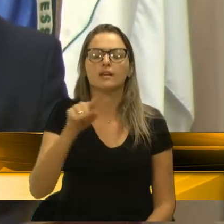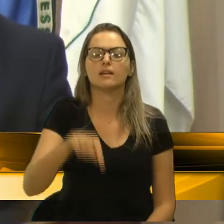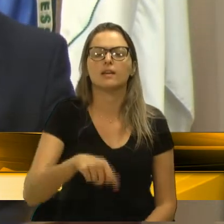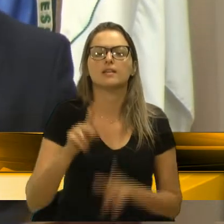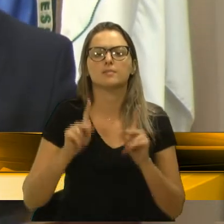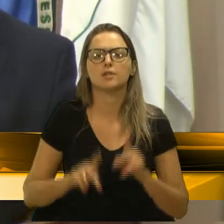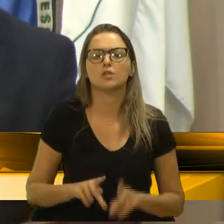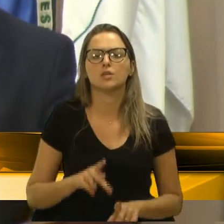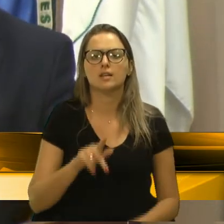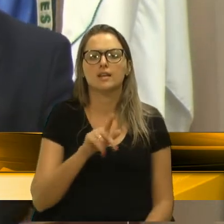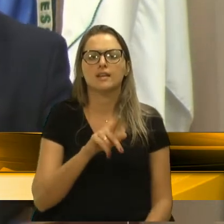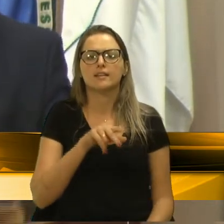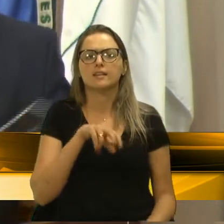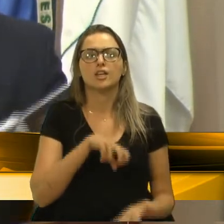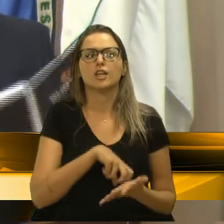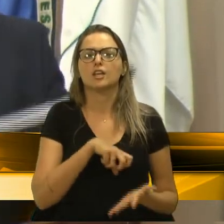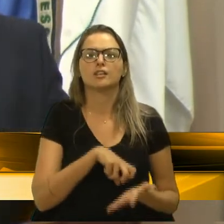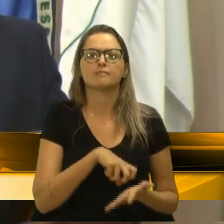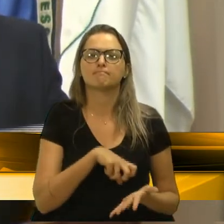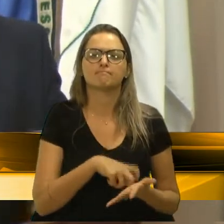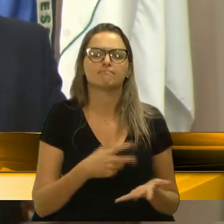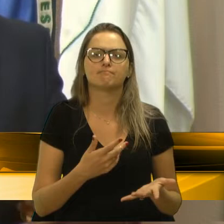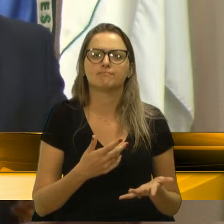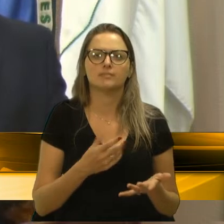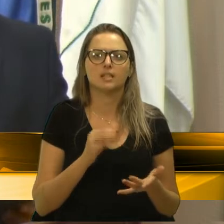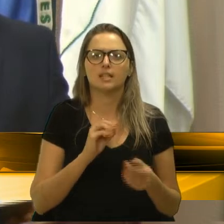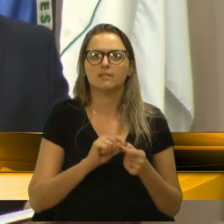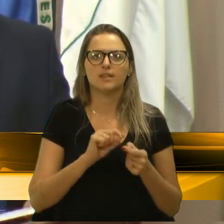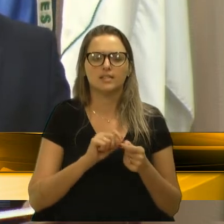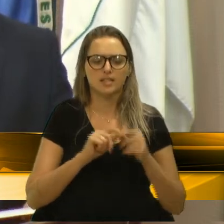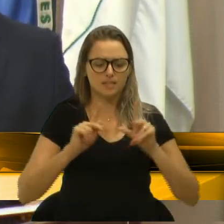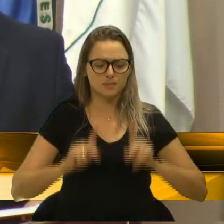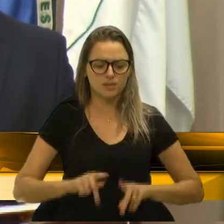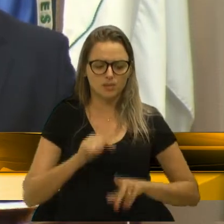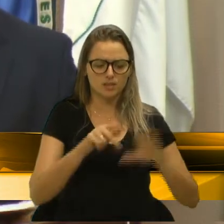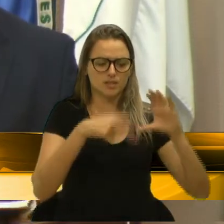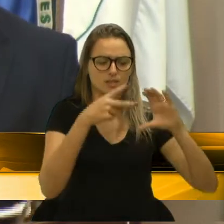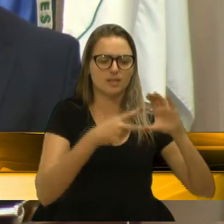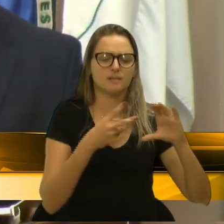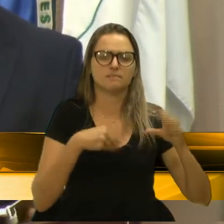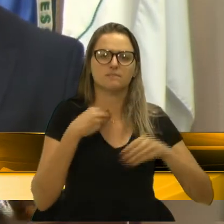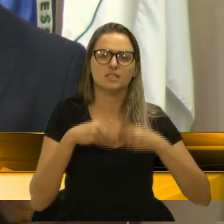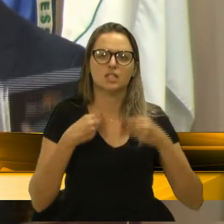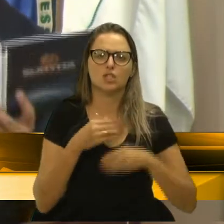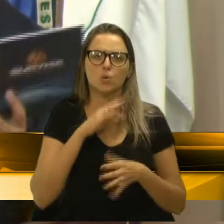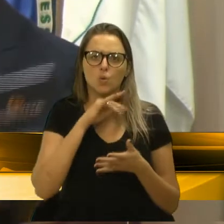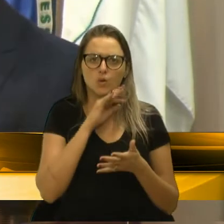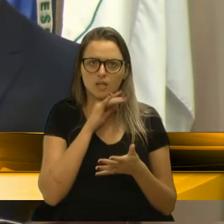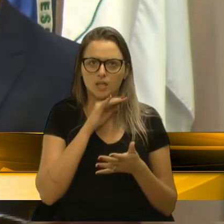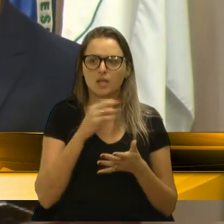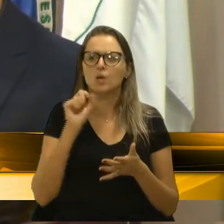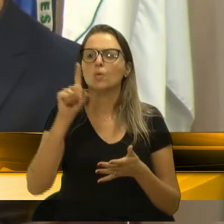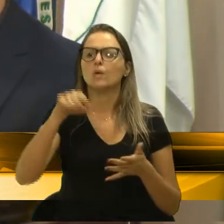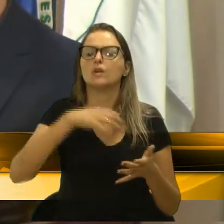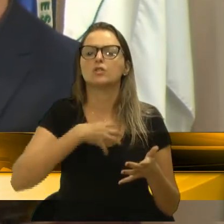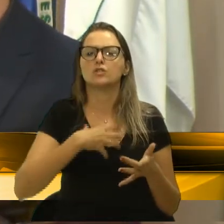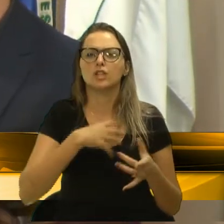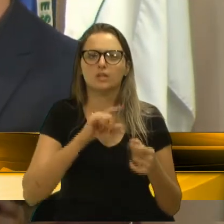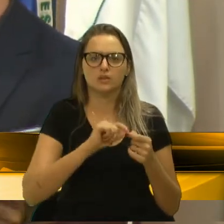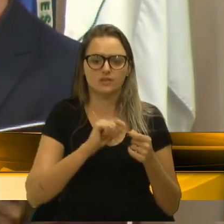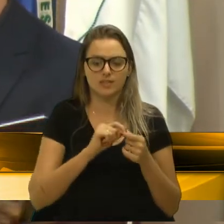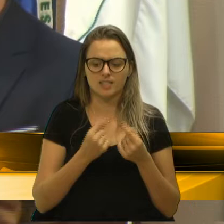humilhavam a Câmara de Vereadores e de que forma elas operavam, de que forma elas agiam, de que forma elas faziam